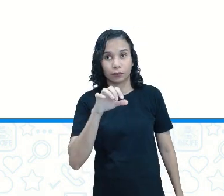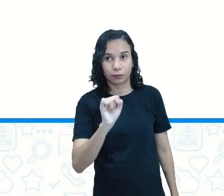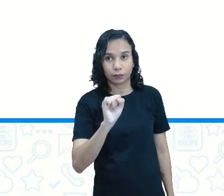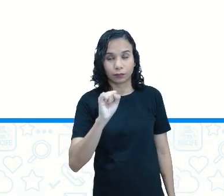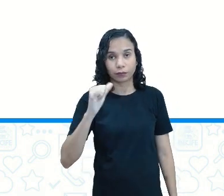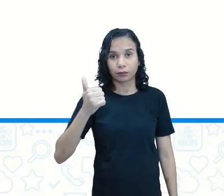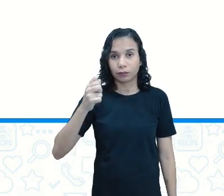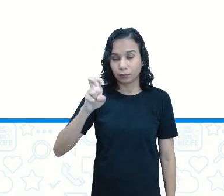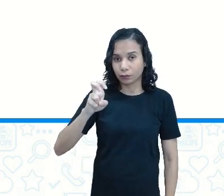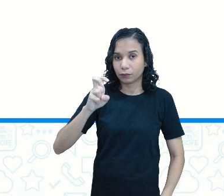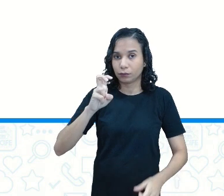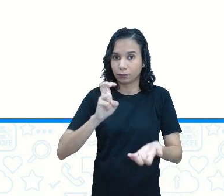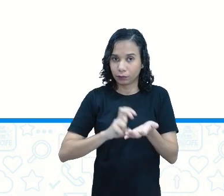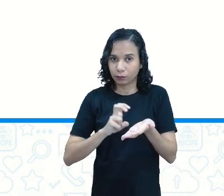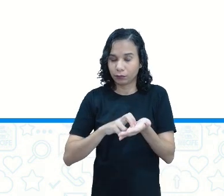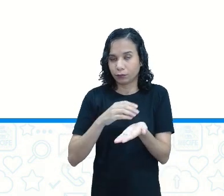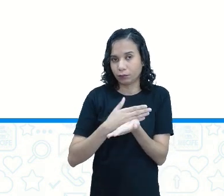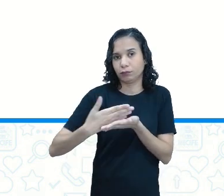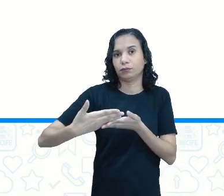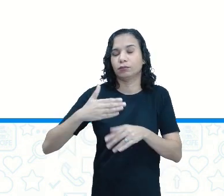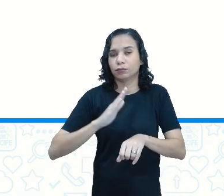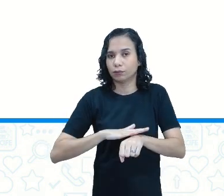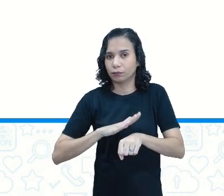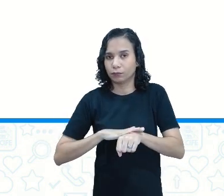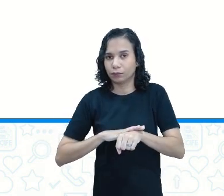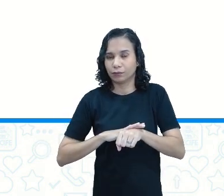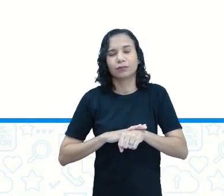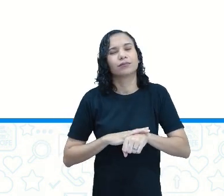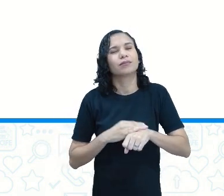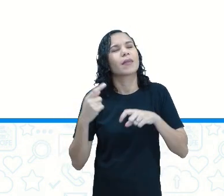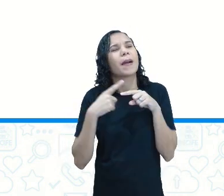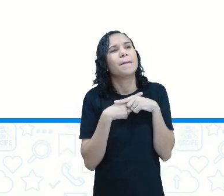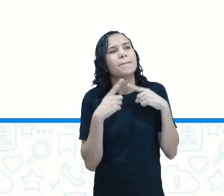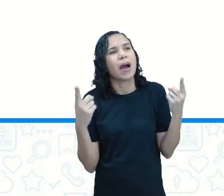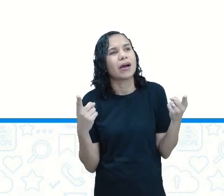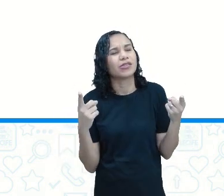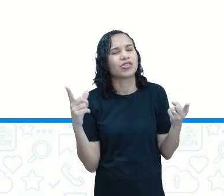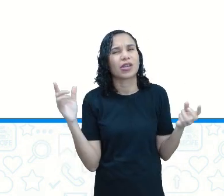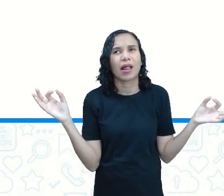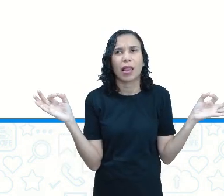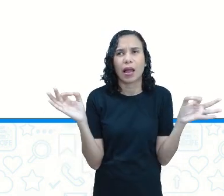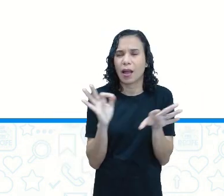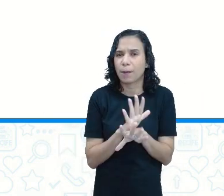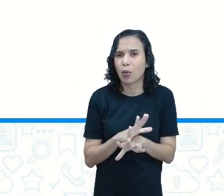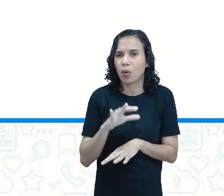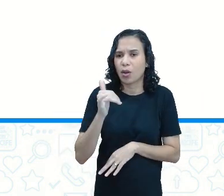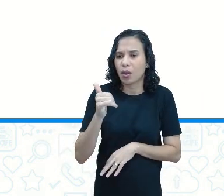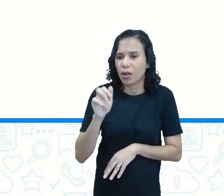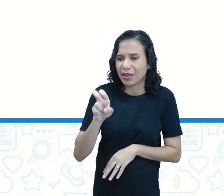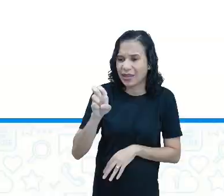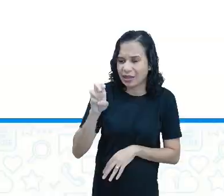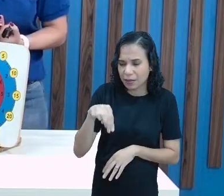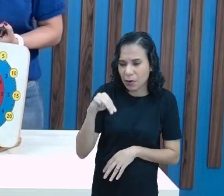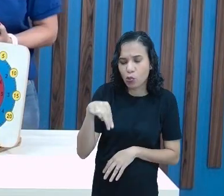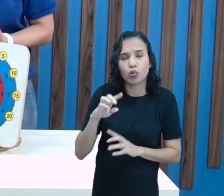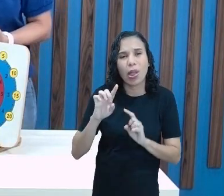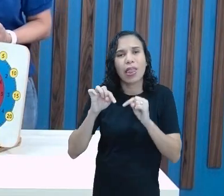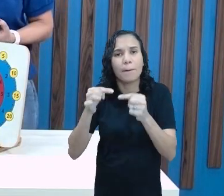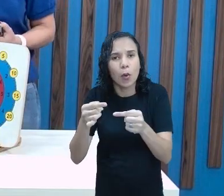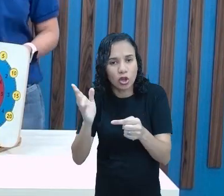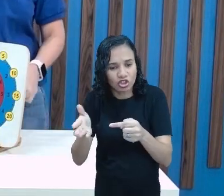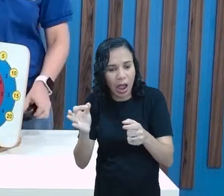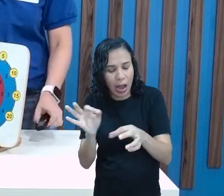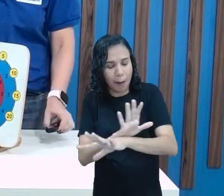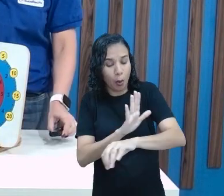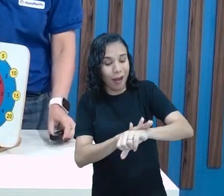da manhã foi a hora que ele começou. Só que ele terminou 15 minutos depois.